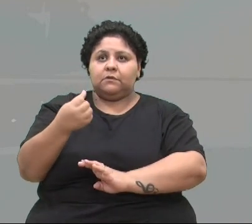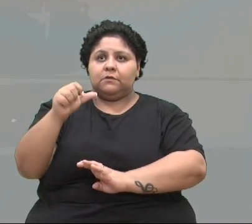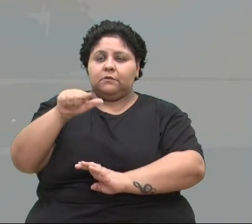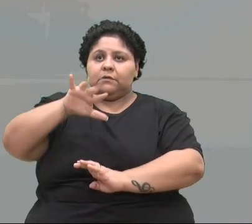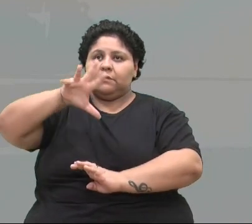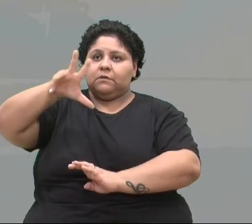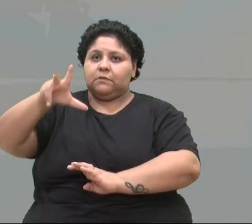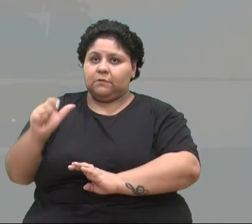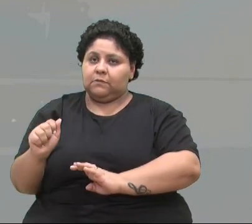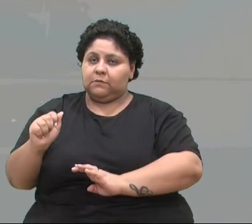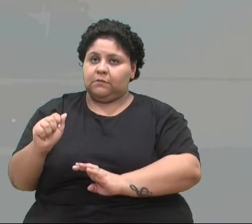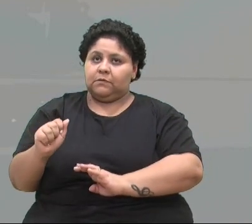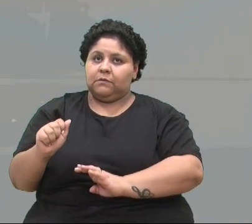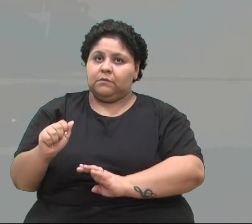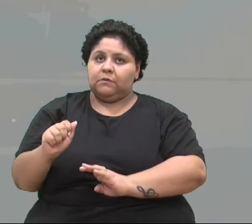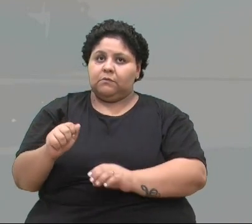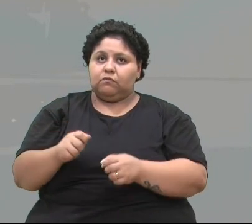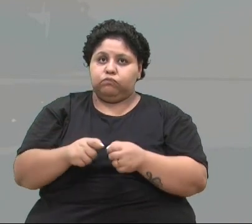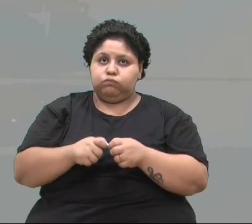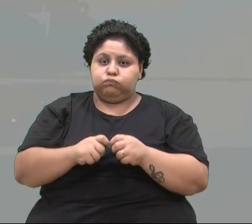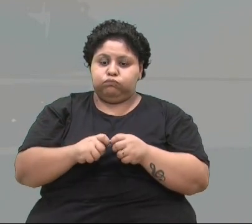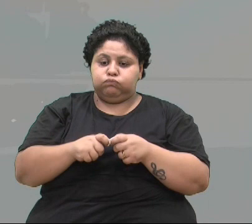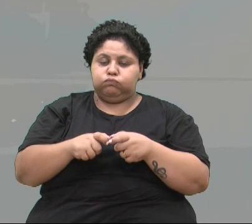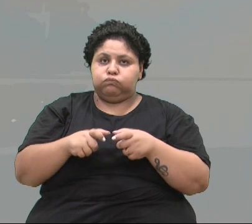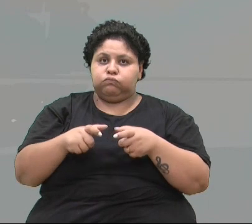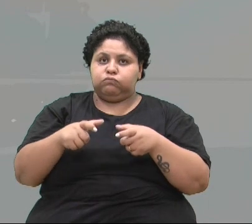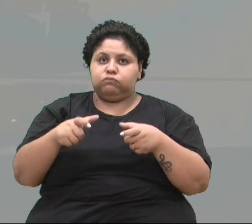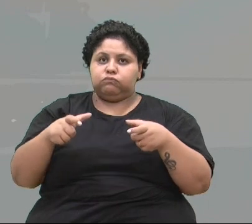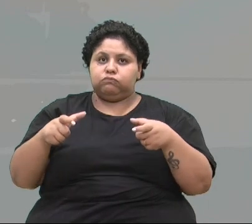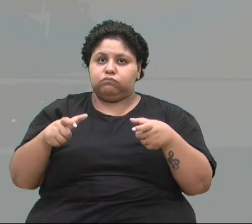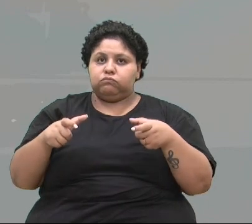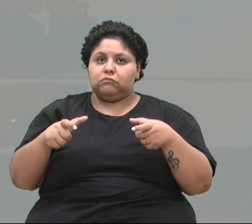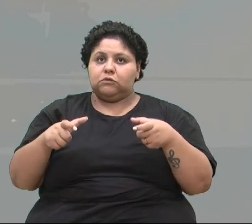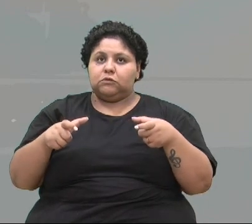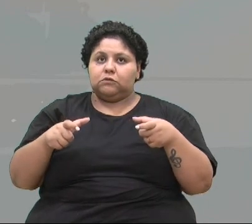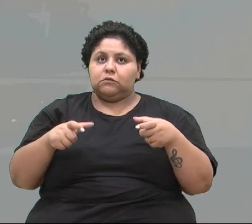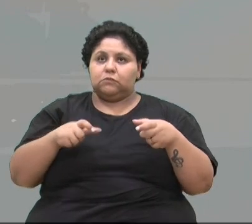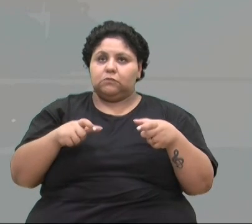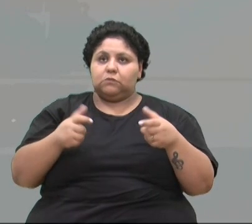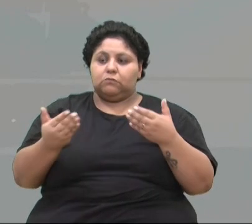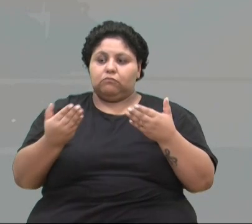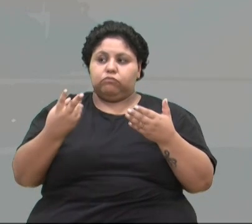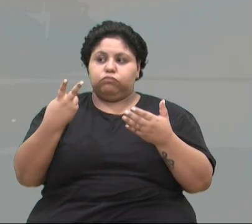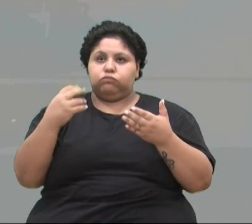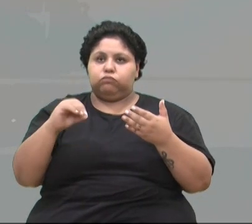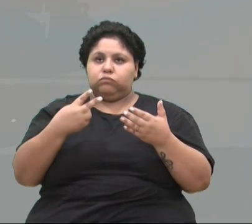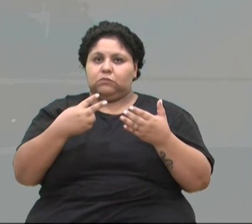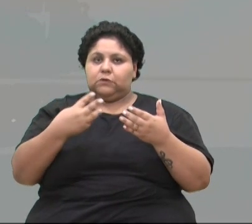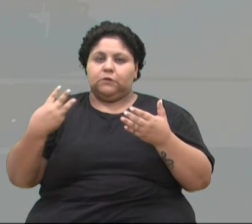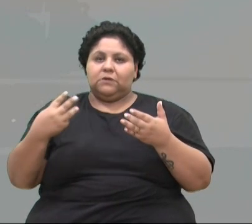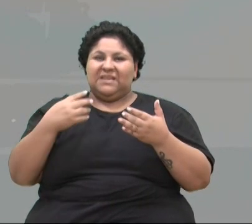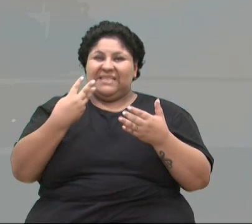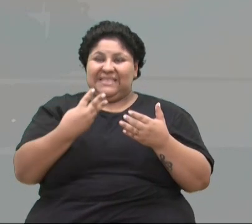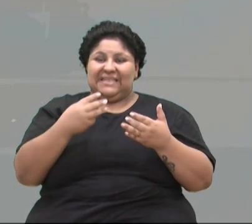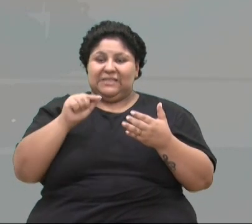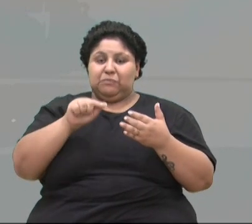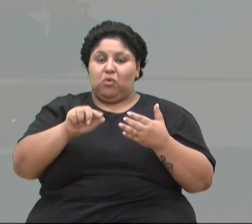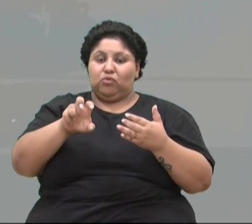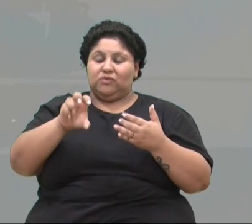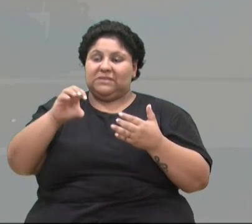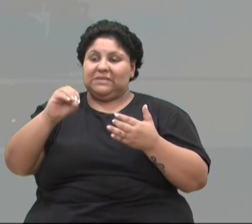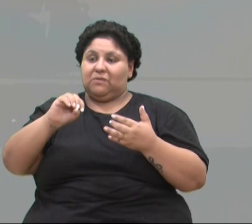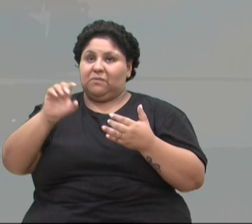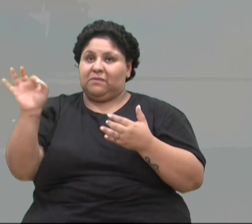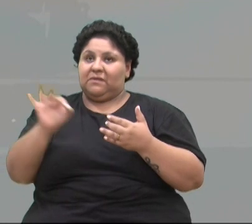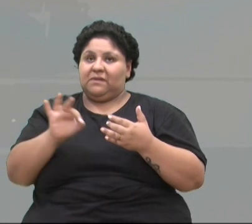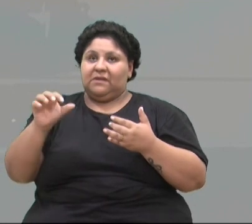em receita, um crescimento com relação a 2022 de 3,50%. E a gente